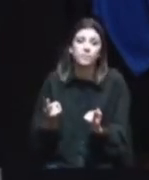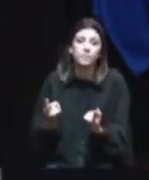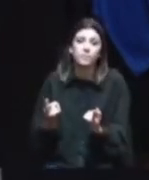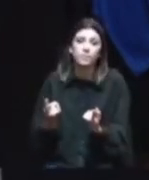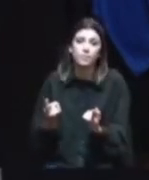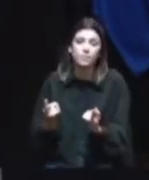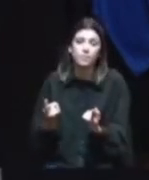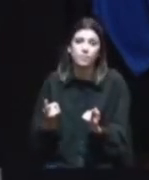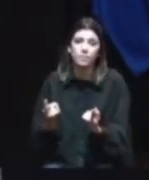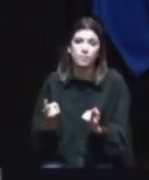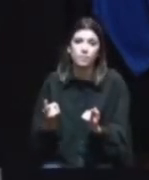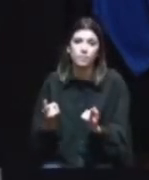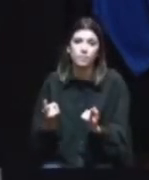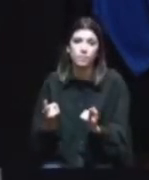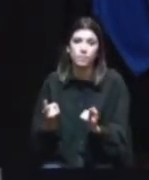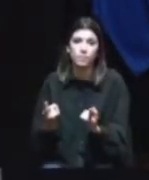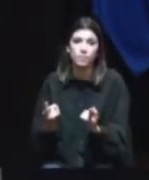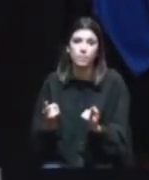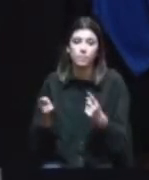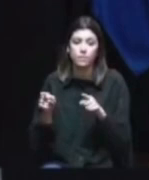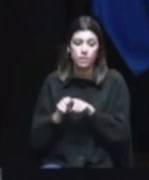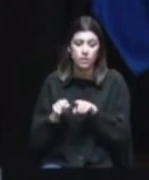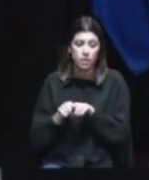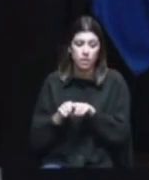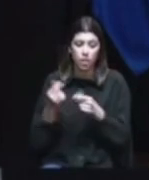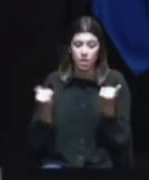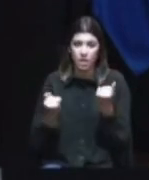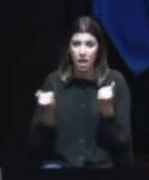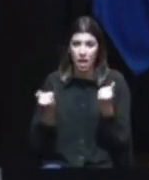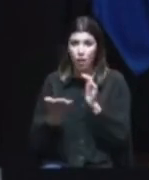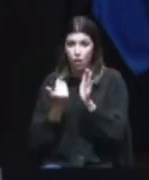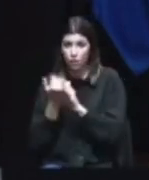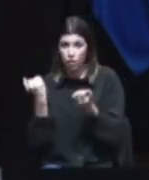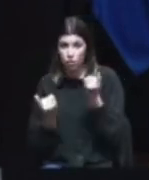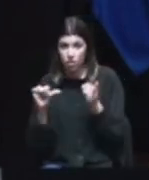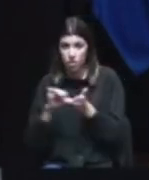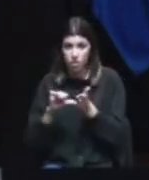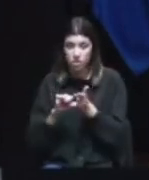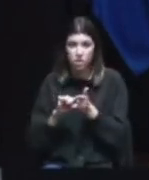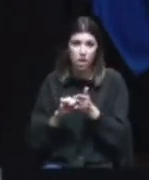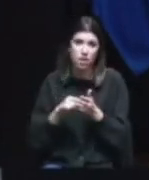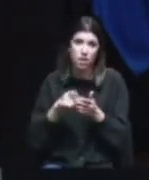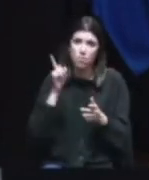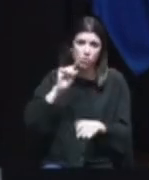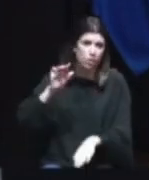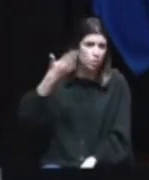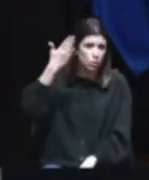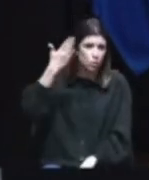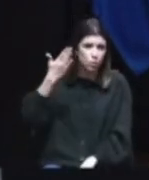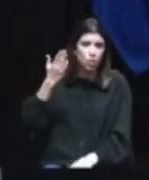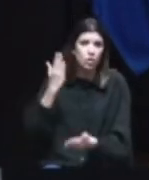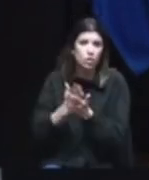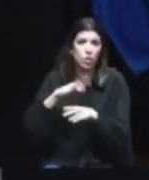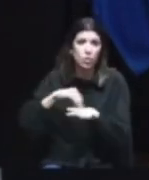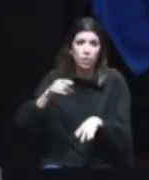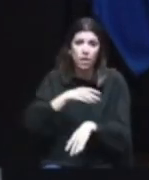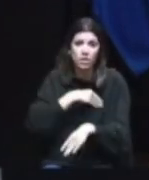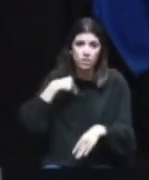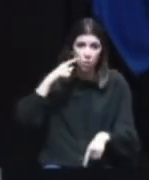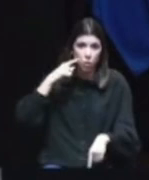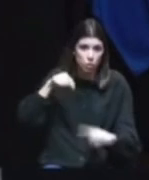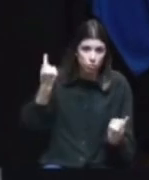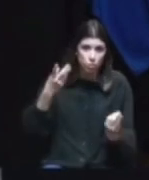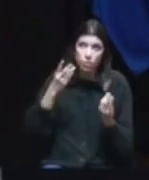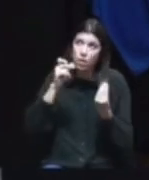Liberdade. Retirar os carros do centro da cidade e reduzir as emissões é essencial, não apenas por questões de saúde pública e de